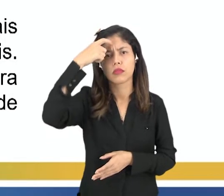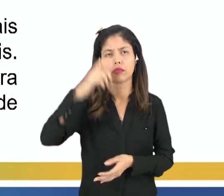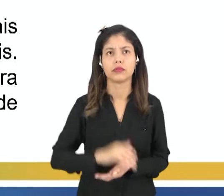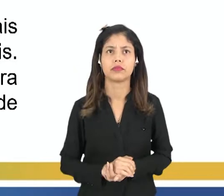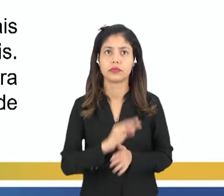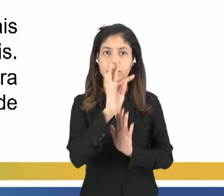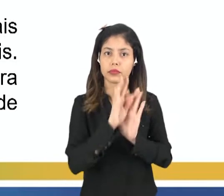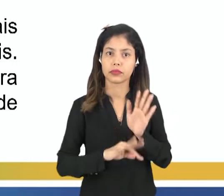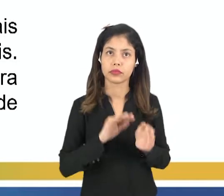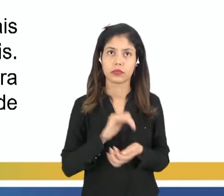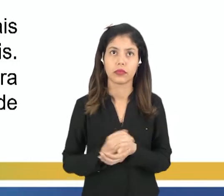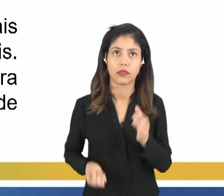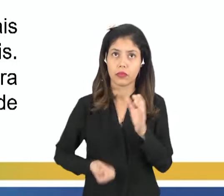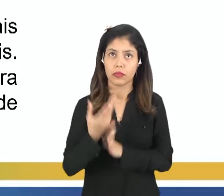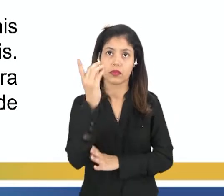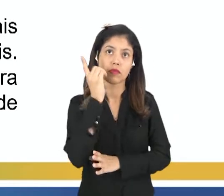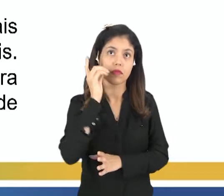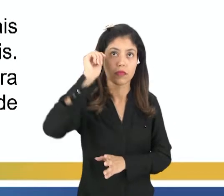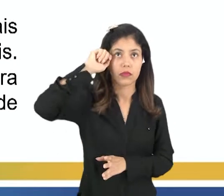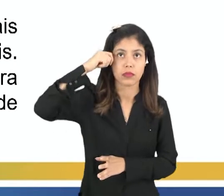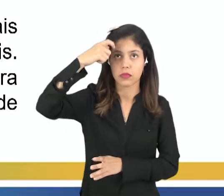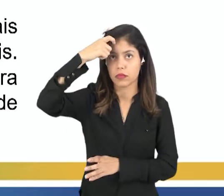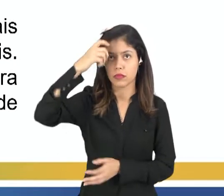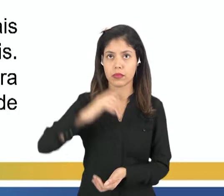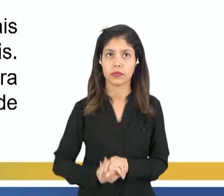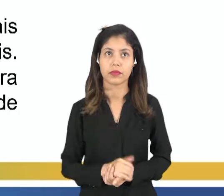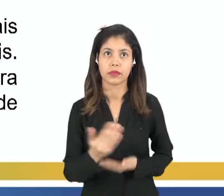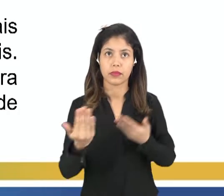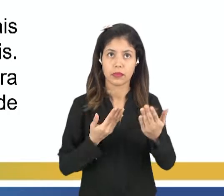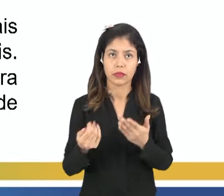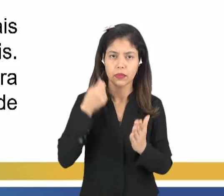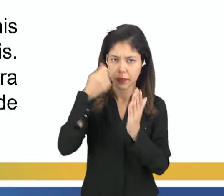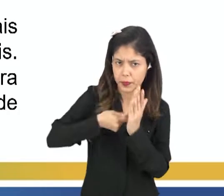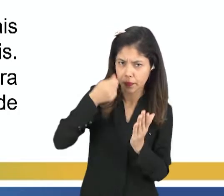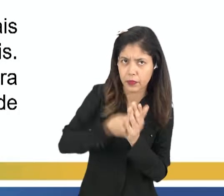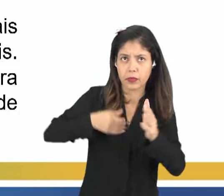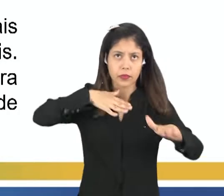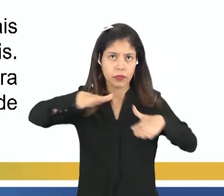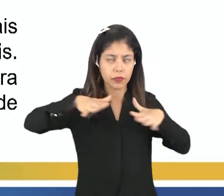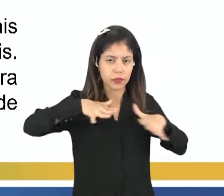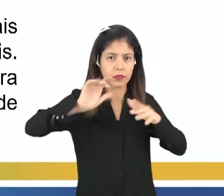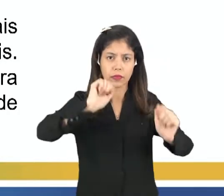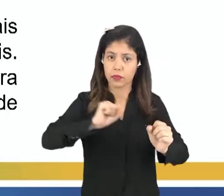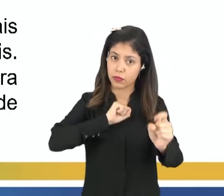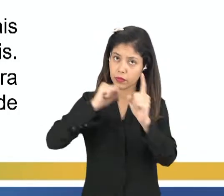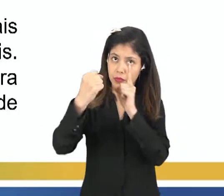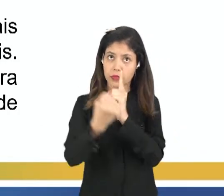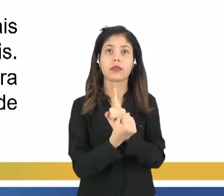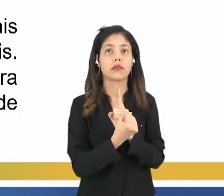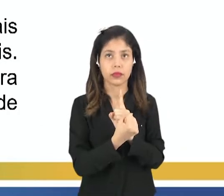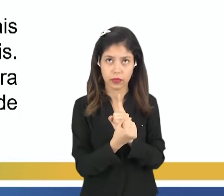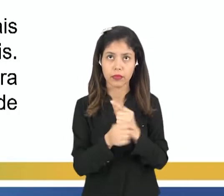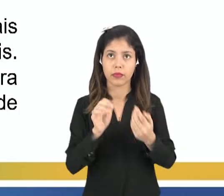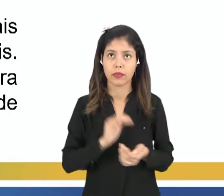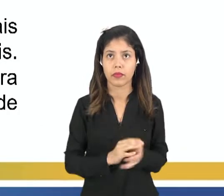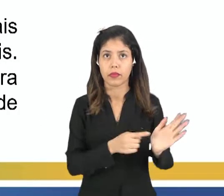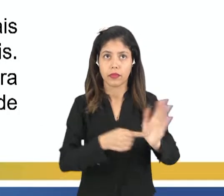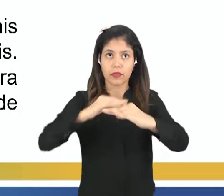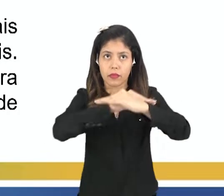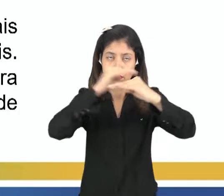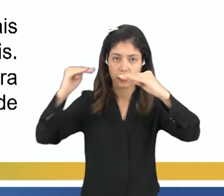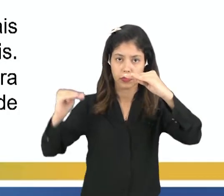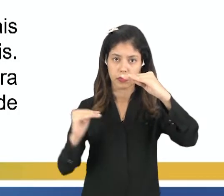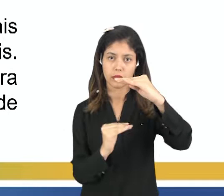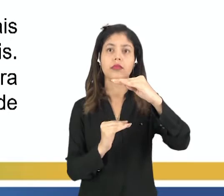texto. As origens do Dia da Consciência Negra estão relacionadas aos esforços dos movimentos sociais